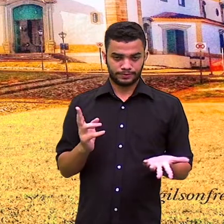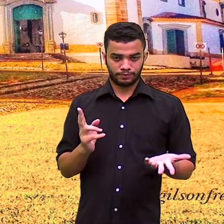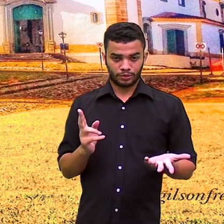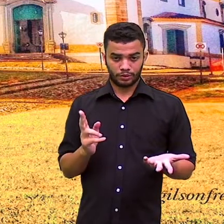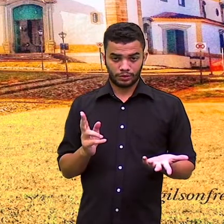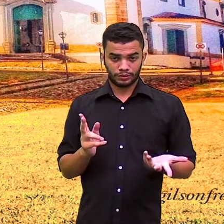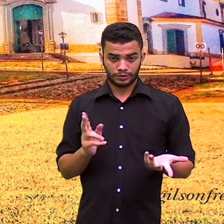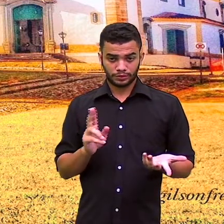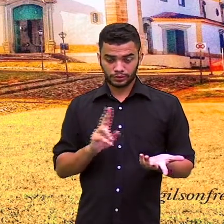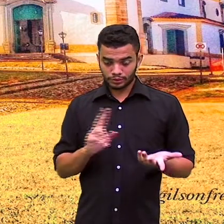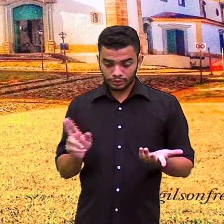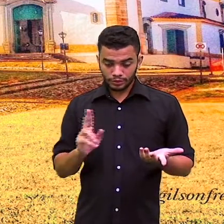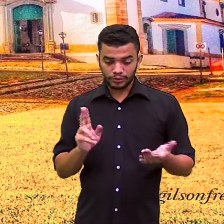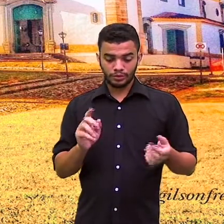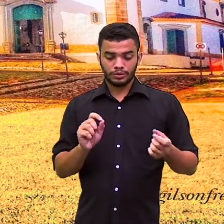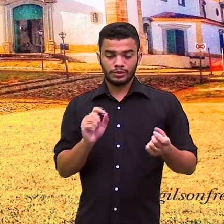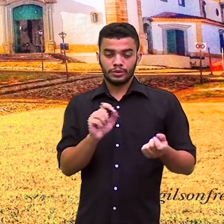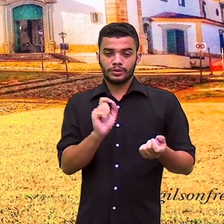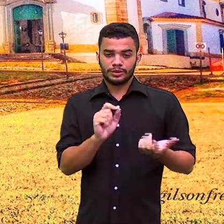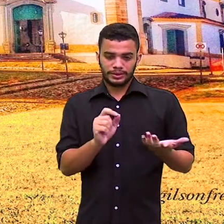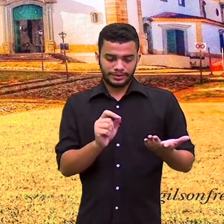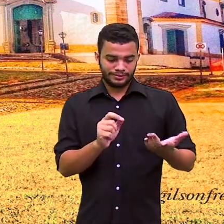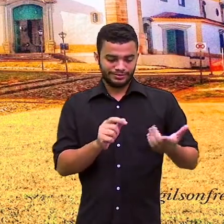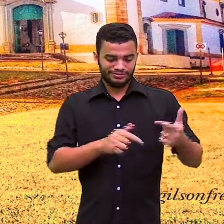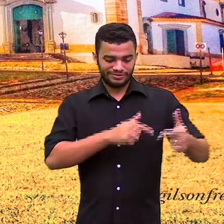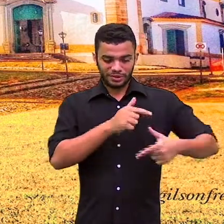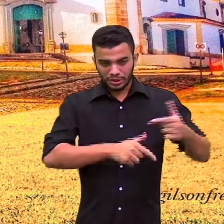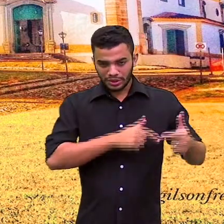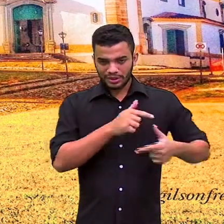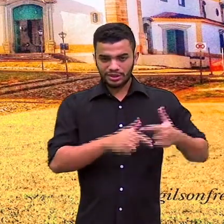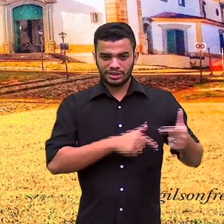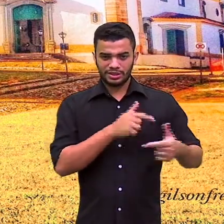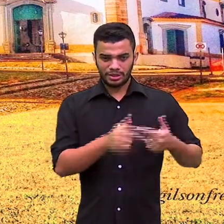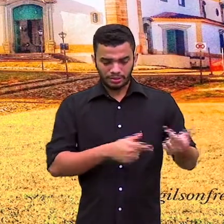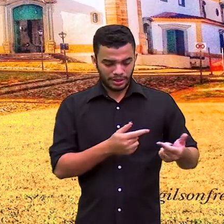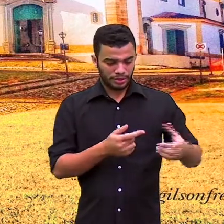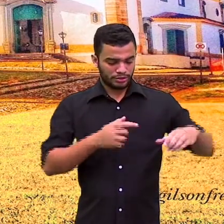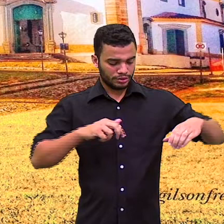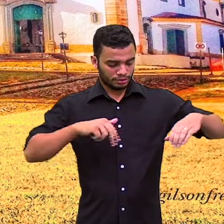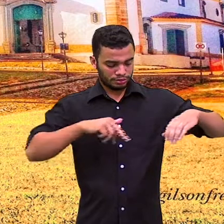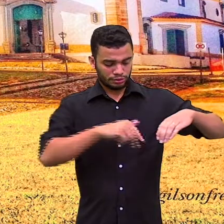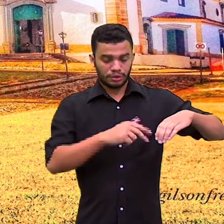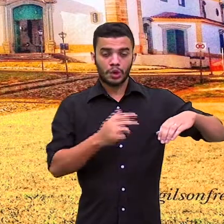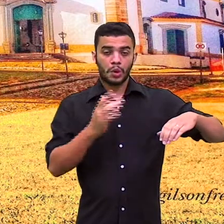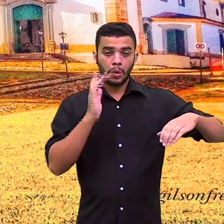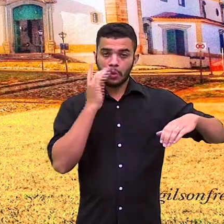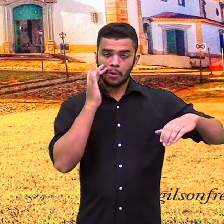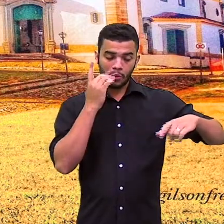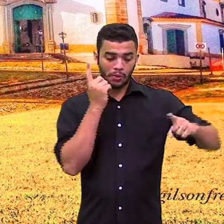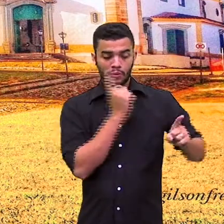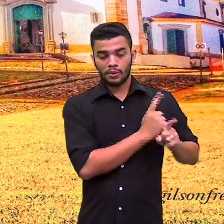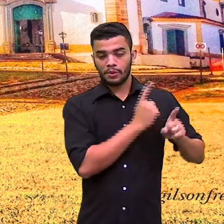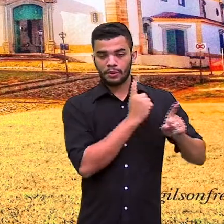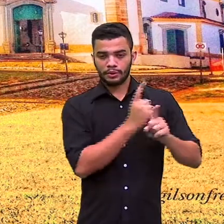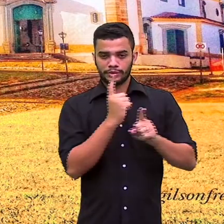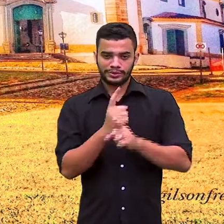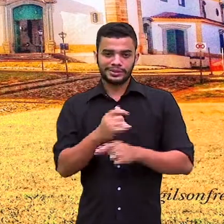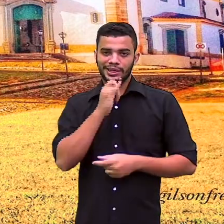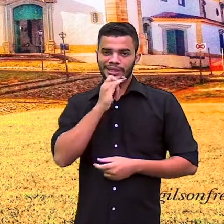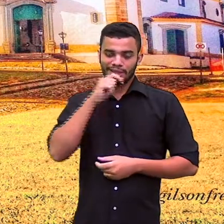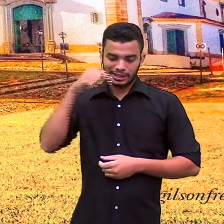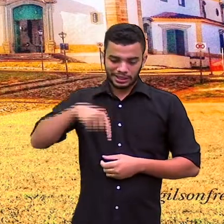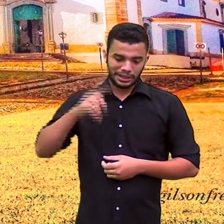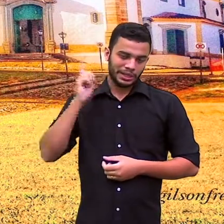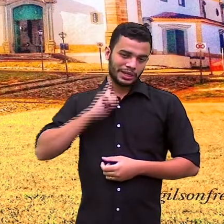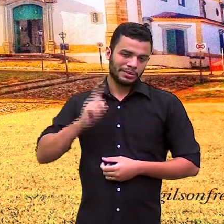atividade mineradora. Então, com isso, os nomes das cidades mineiras de Ouro Preto, Ouro